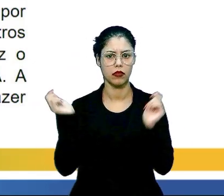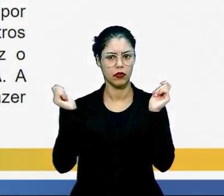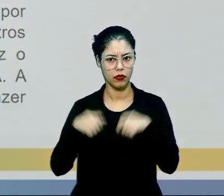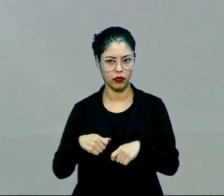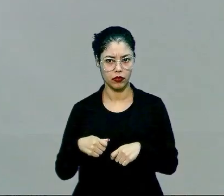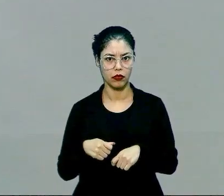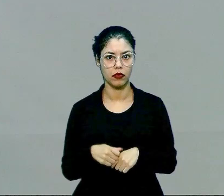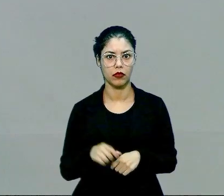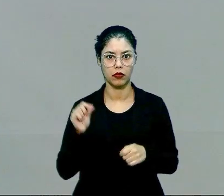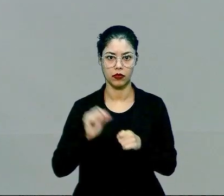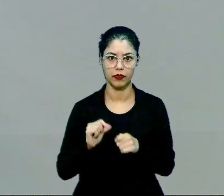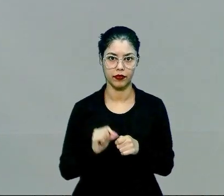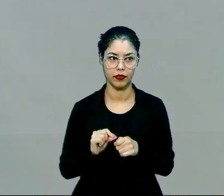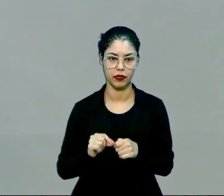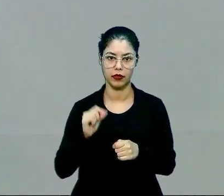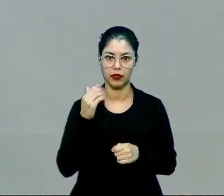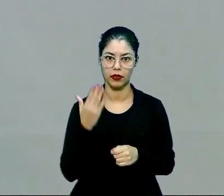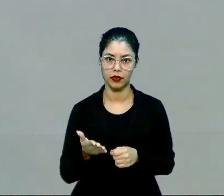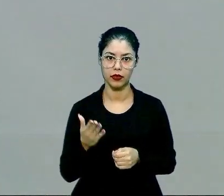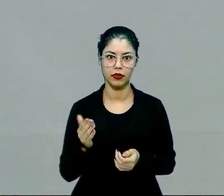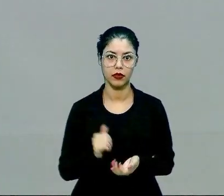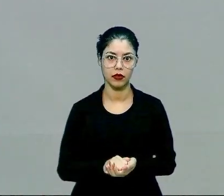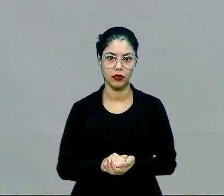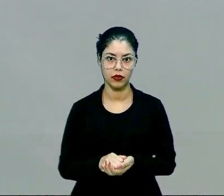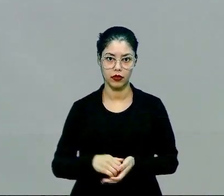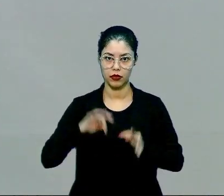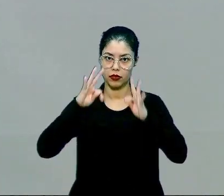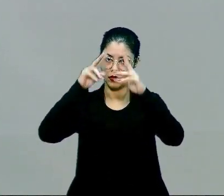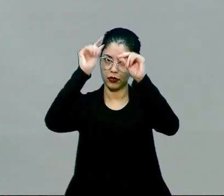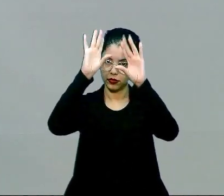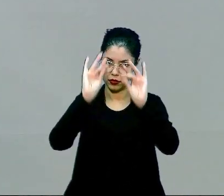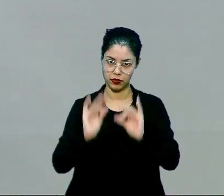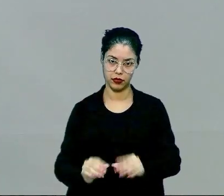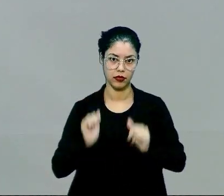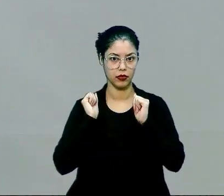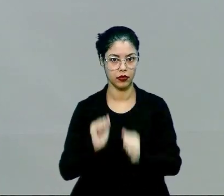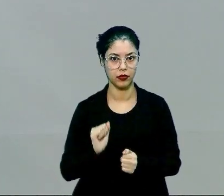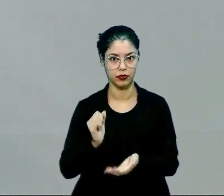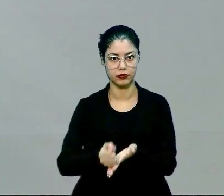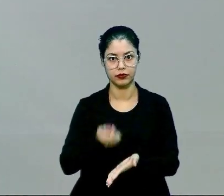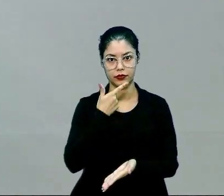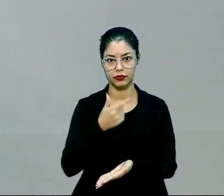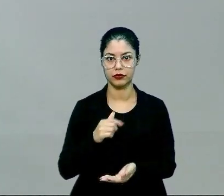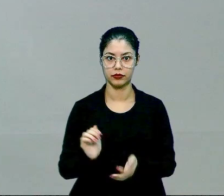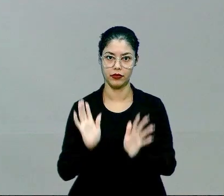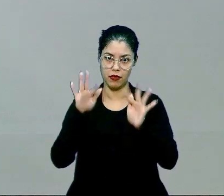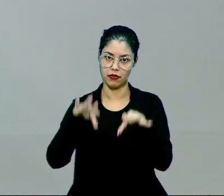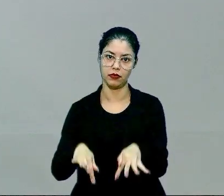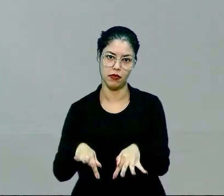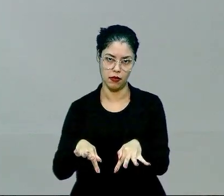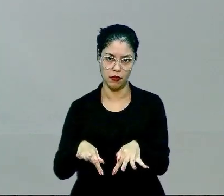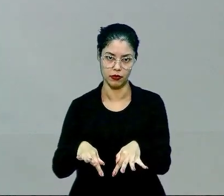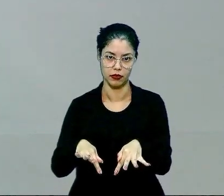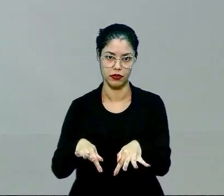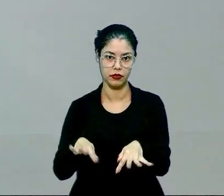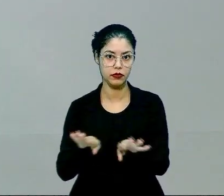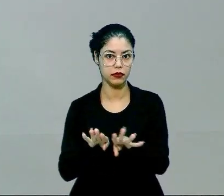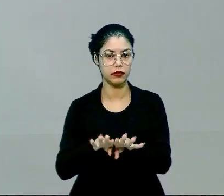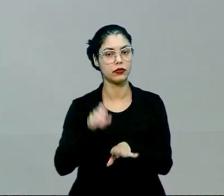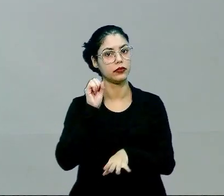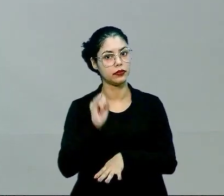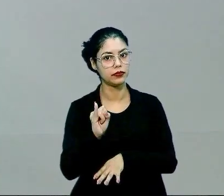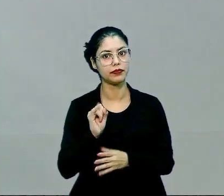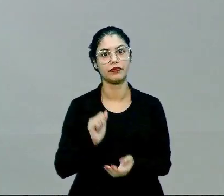atividade física. Fazer até uma pausa. Falou de tudo que o remédio pode propor, mas já no final, se você